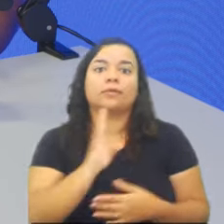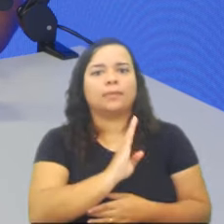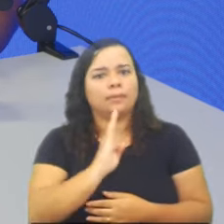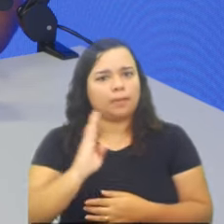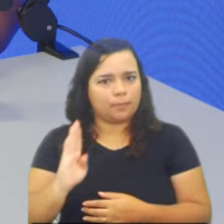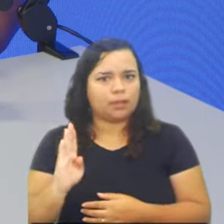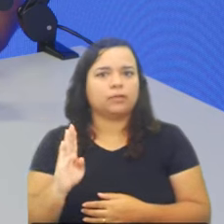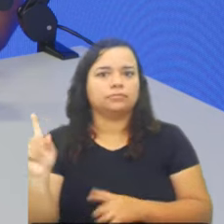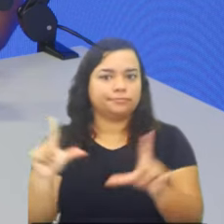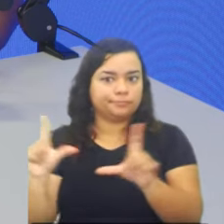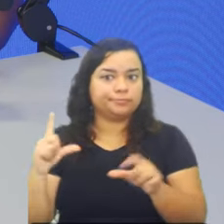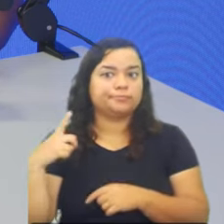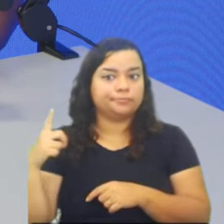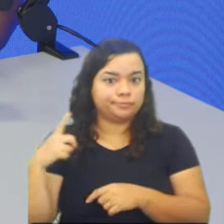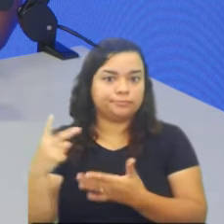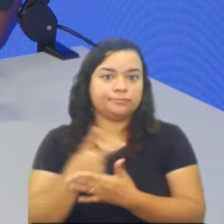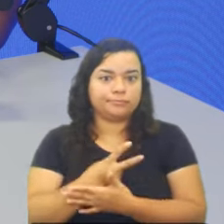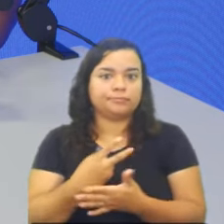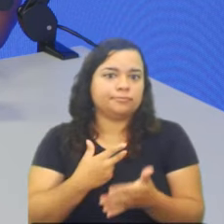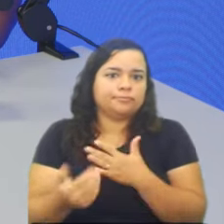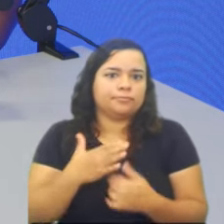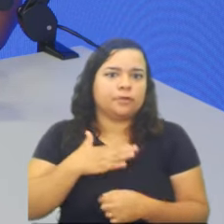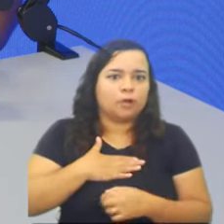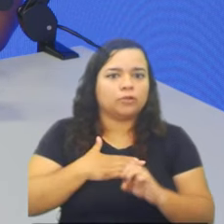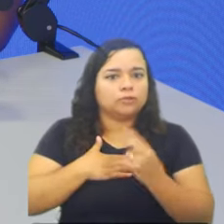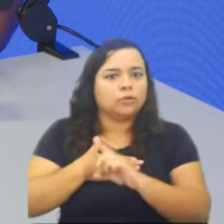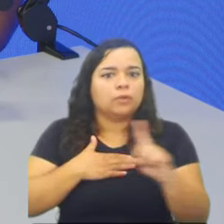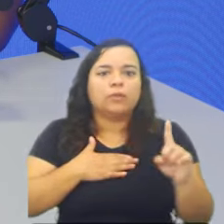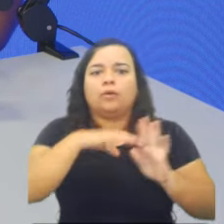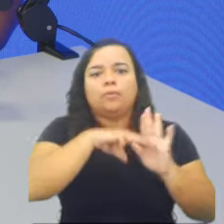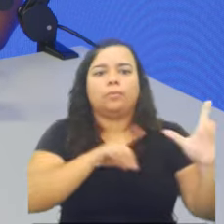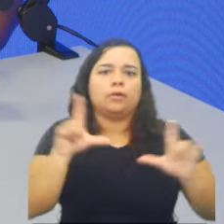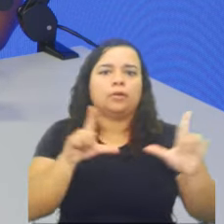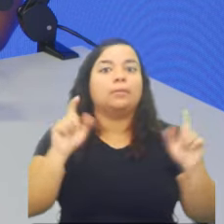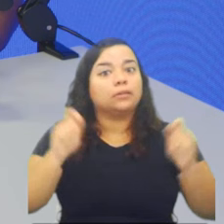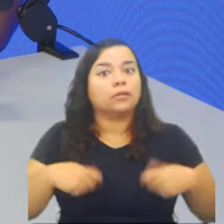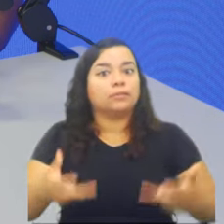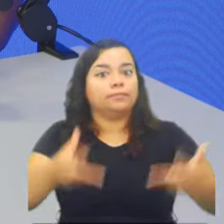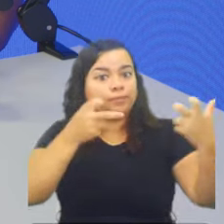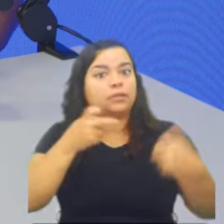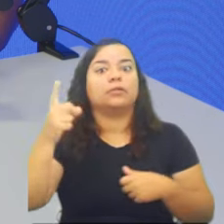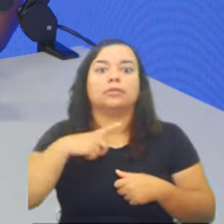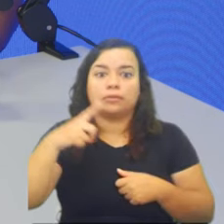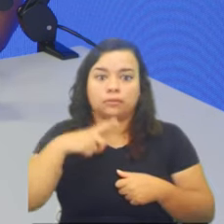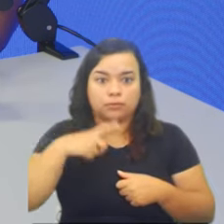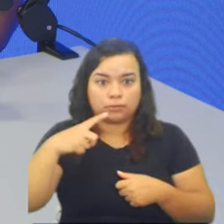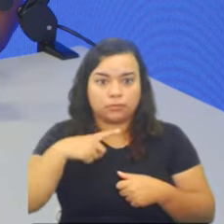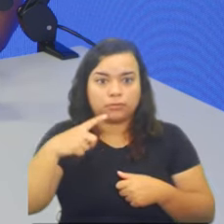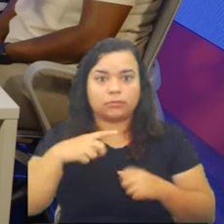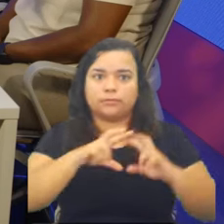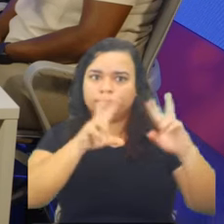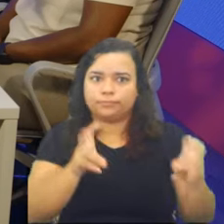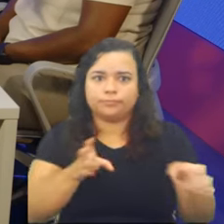por isso no Big Brother eh independente da gente gostar ou não gostar do programa é inegável que tem uma questão de